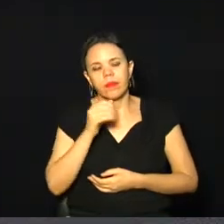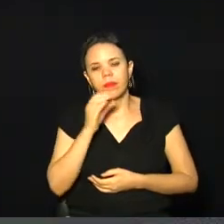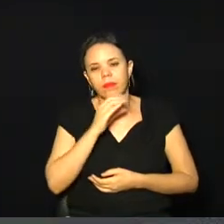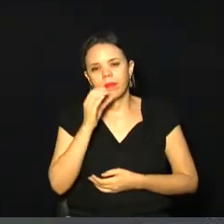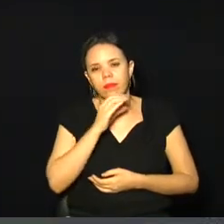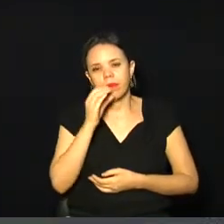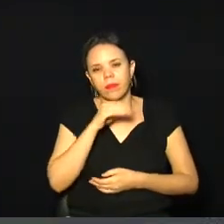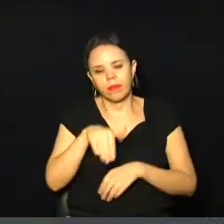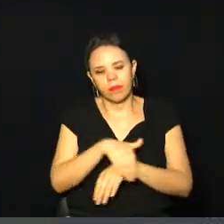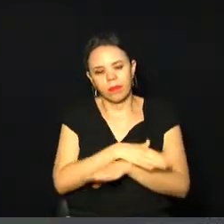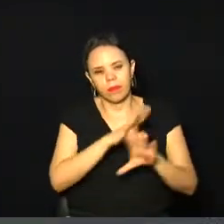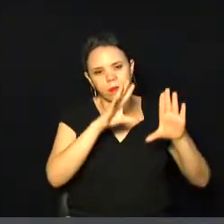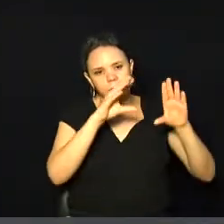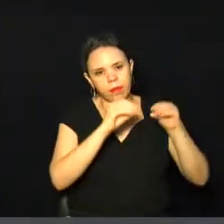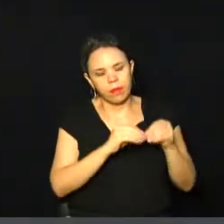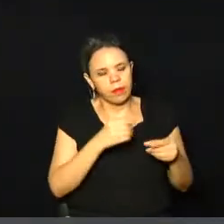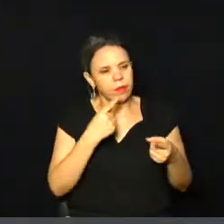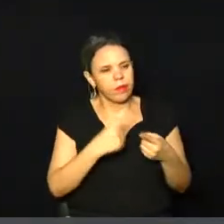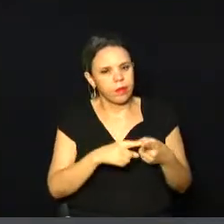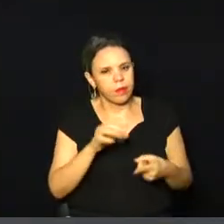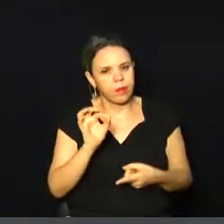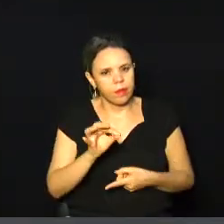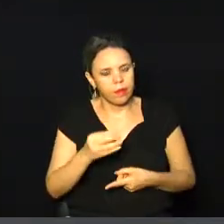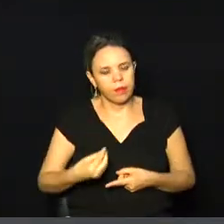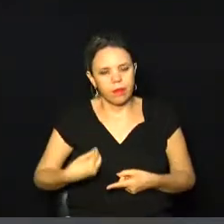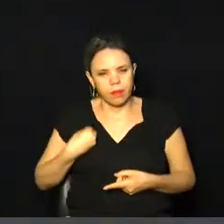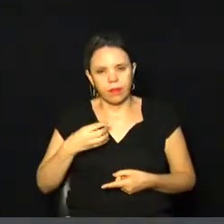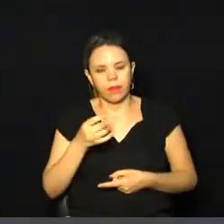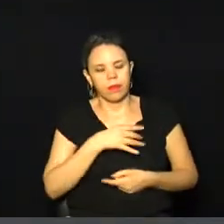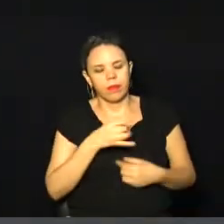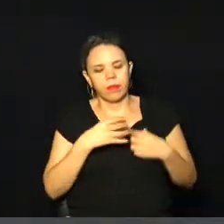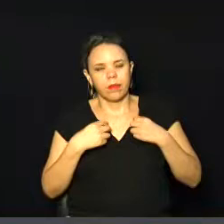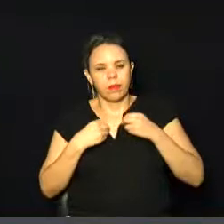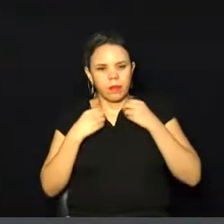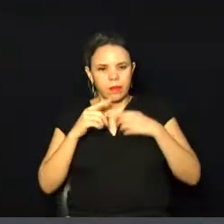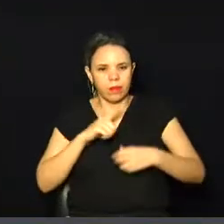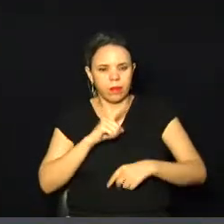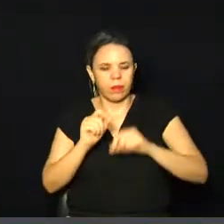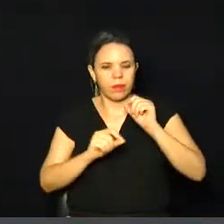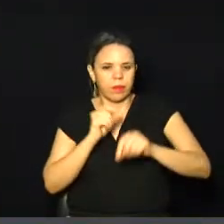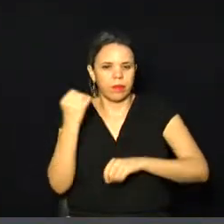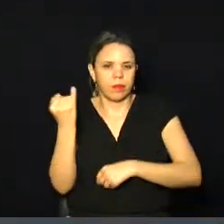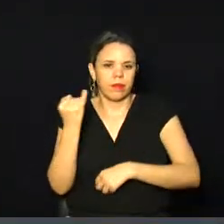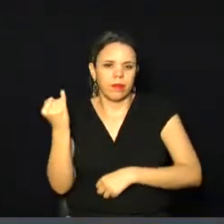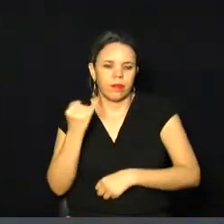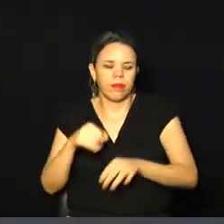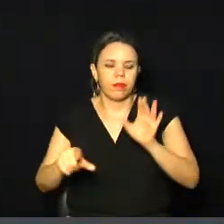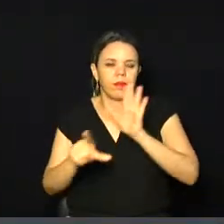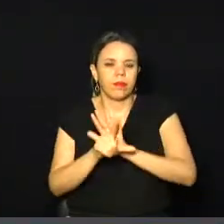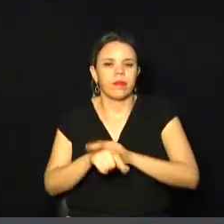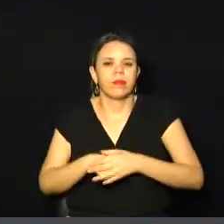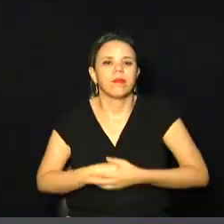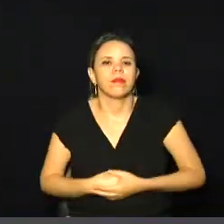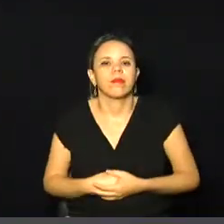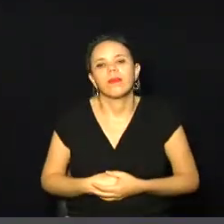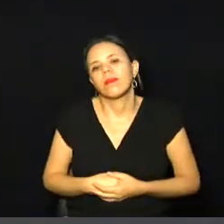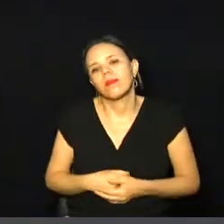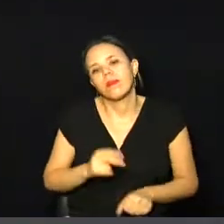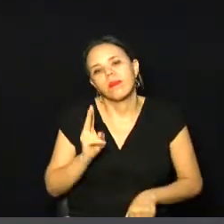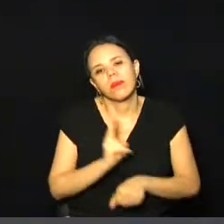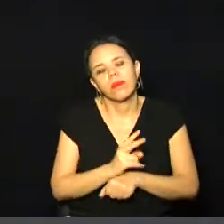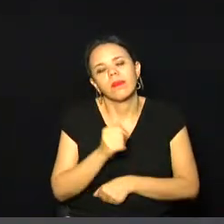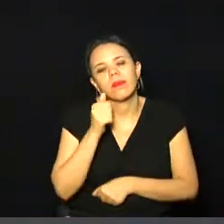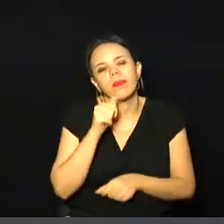rua escura, porque com certeza ela estava com medo. Então, aí temos o quê? A importância da lei, né? Da proteção para a